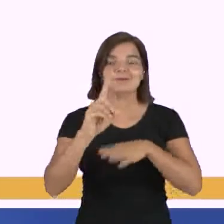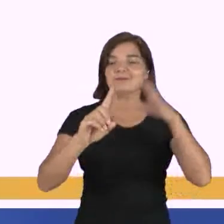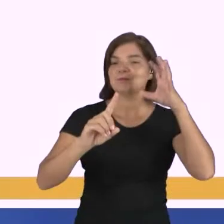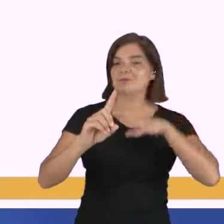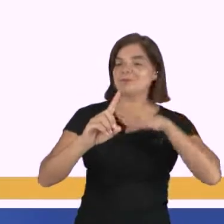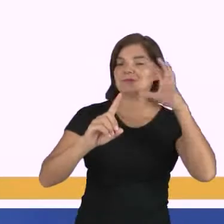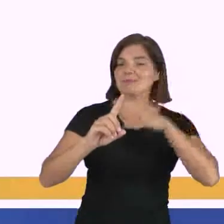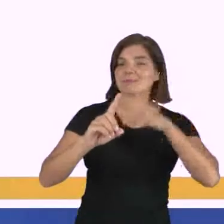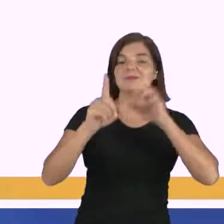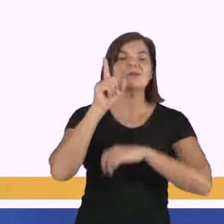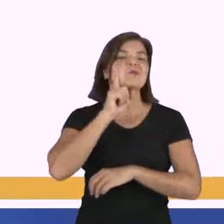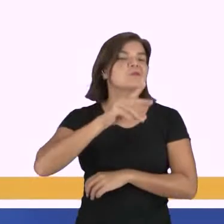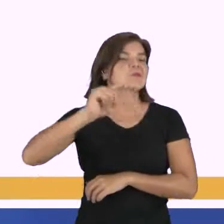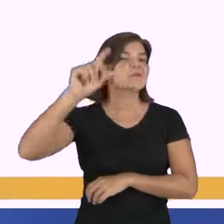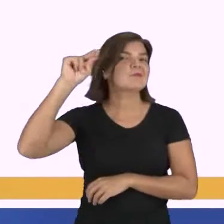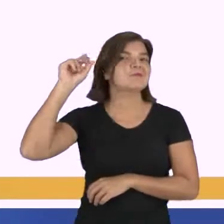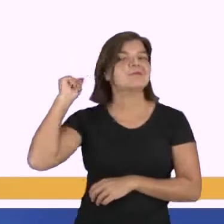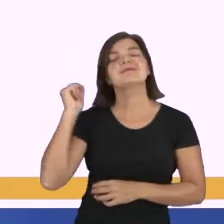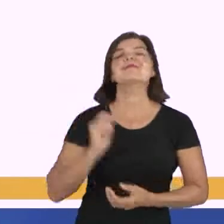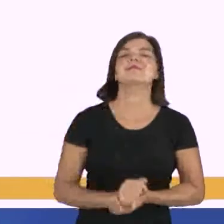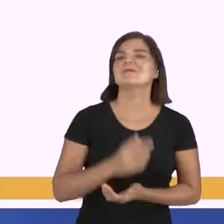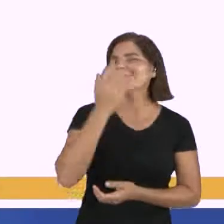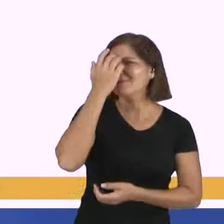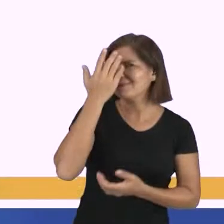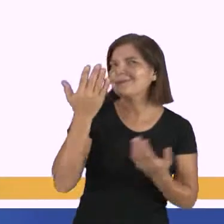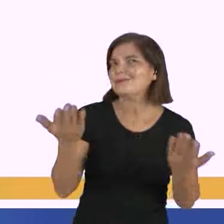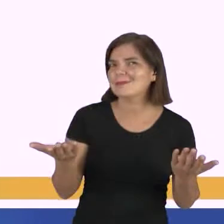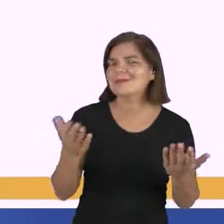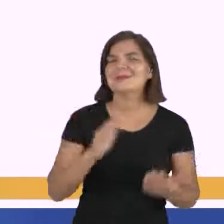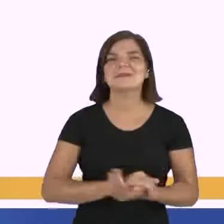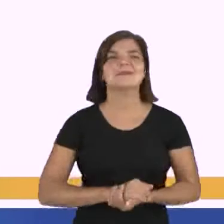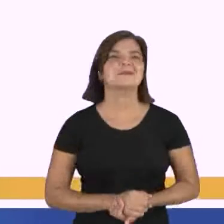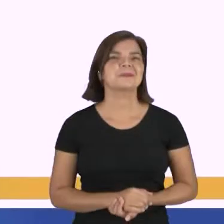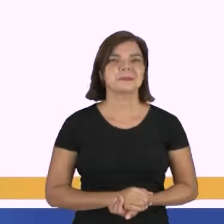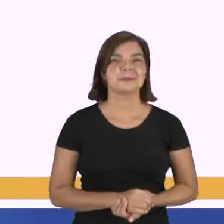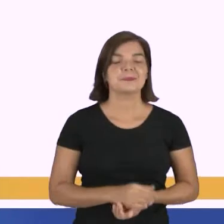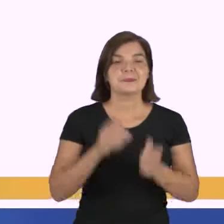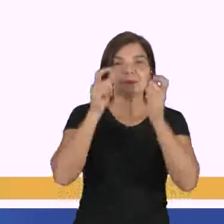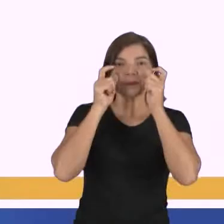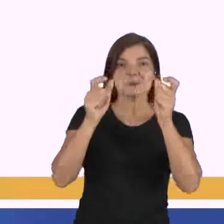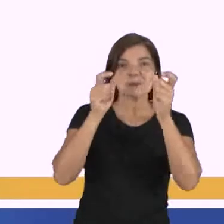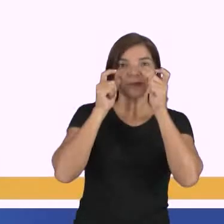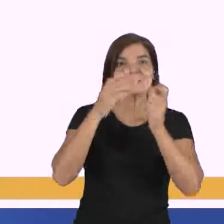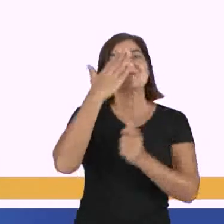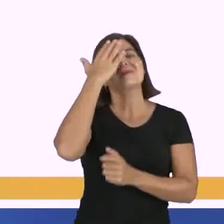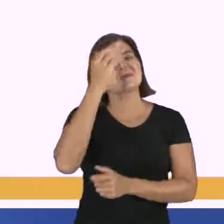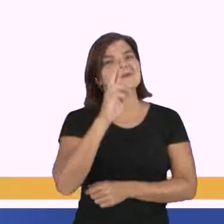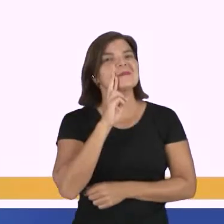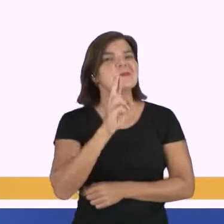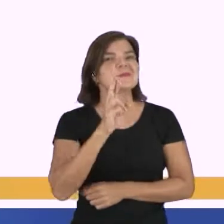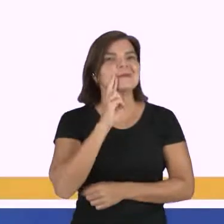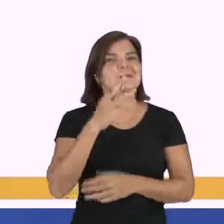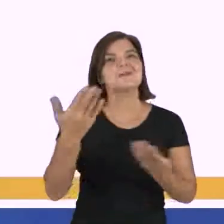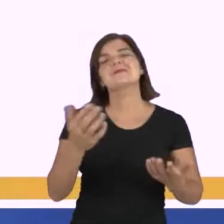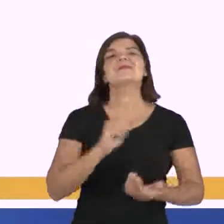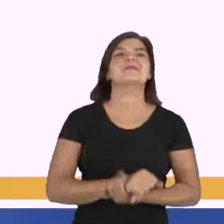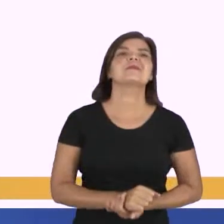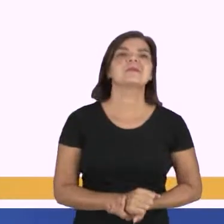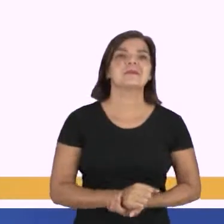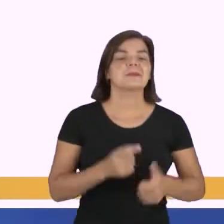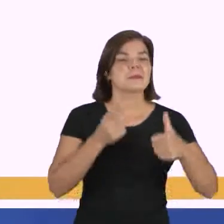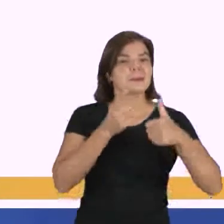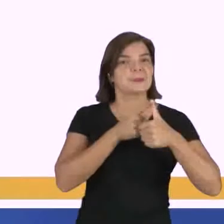em uma lenda irlandesa antiga. Tá fácil, né, pessoal? Quem prestou atenção sabe resolver. Então vamos lá.